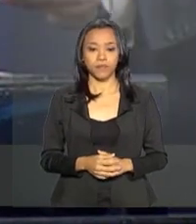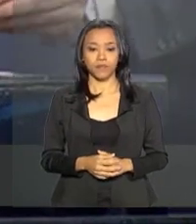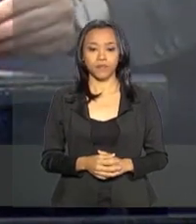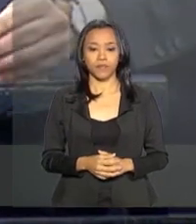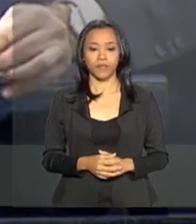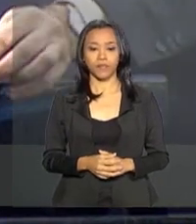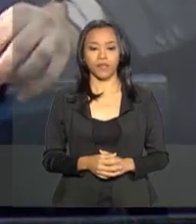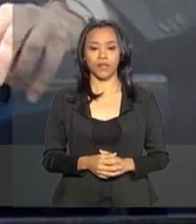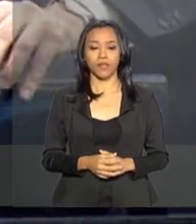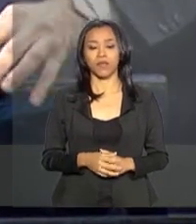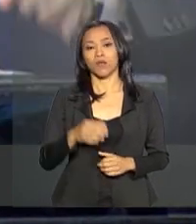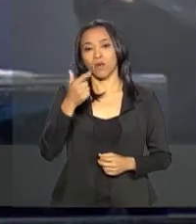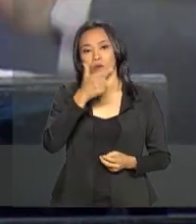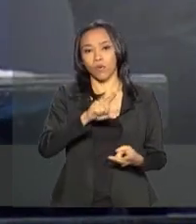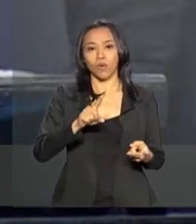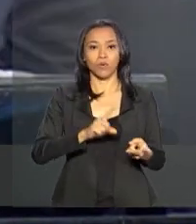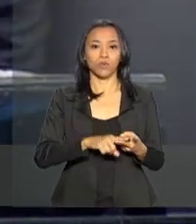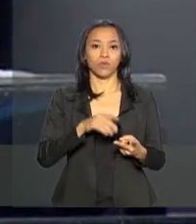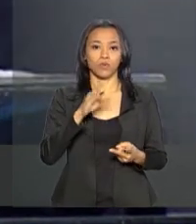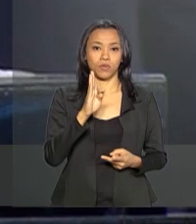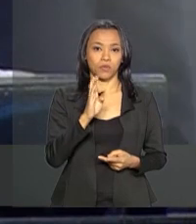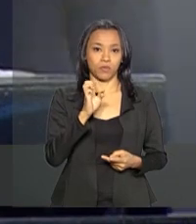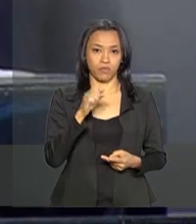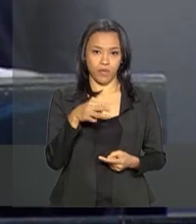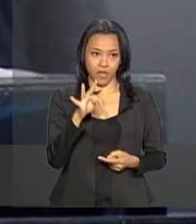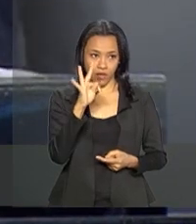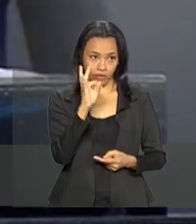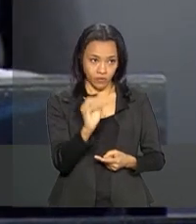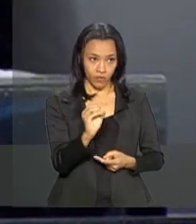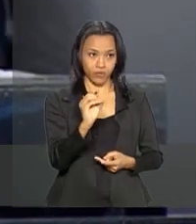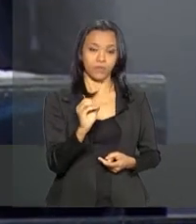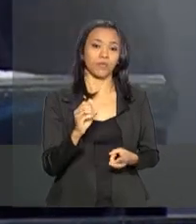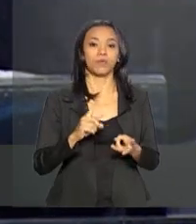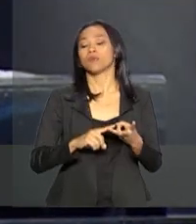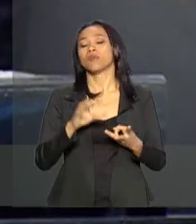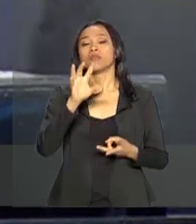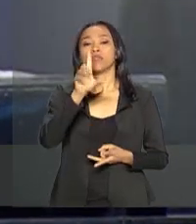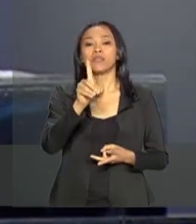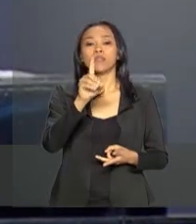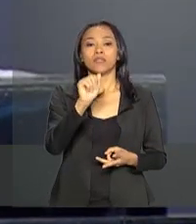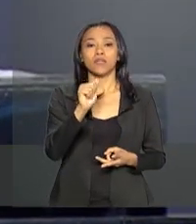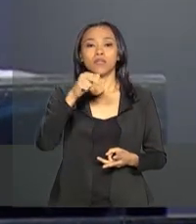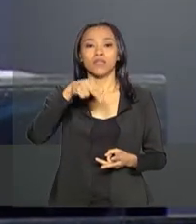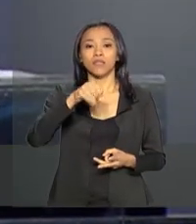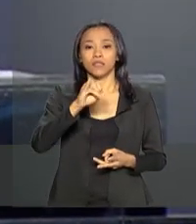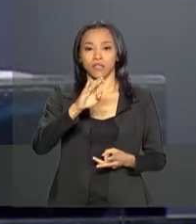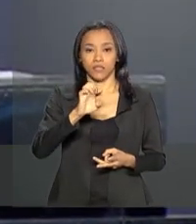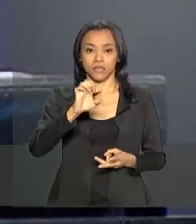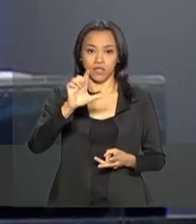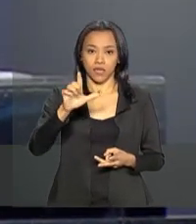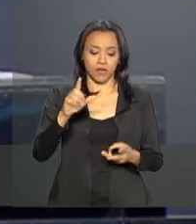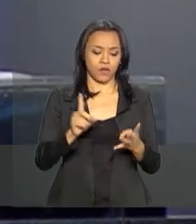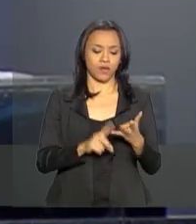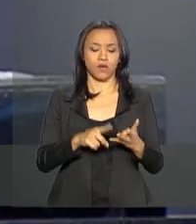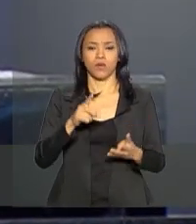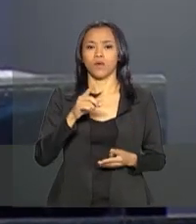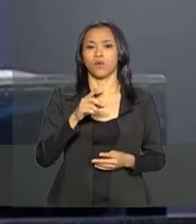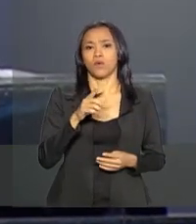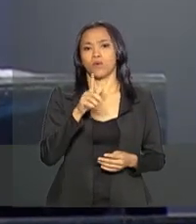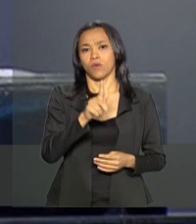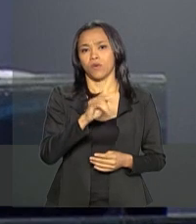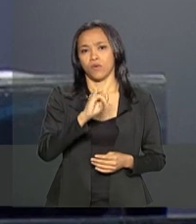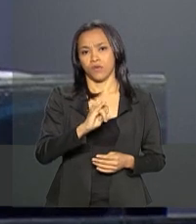O Beto Mansur, o Daniel Almeida, o Damião Feliciano, o Gilberto